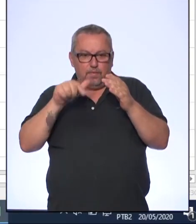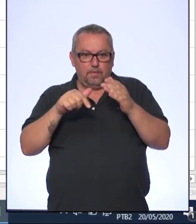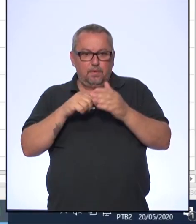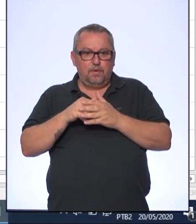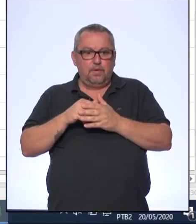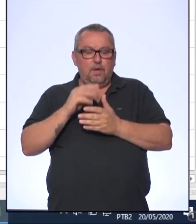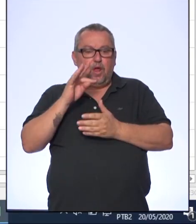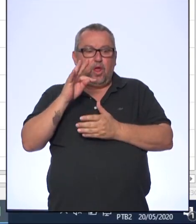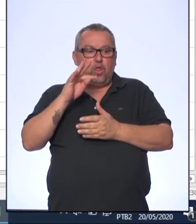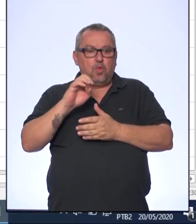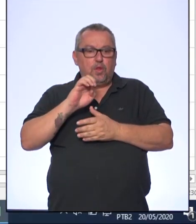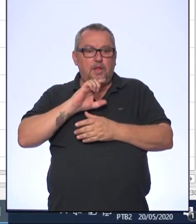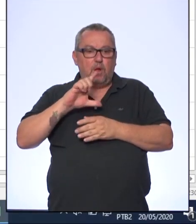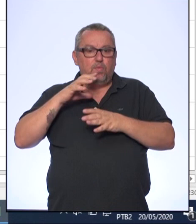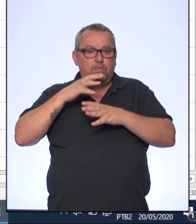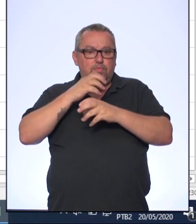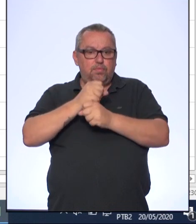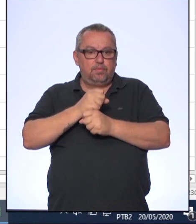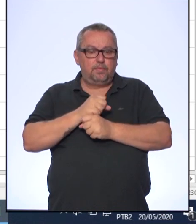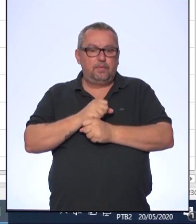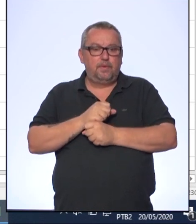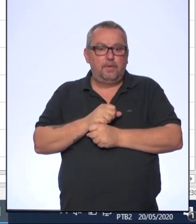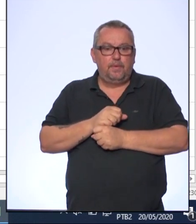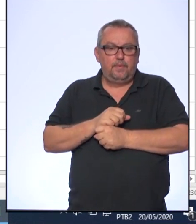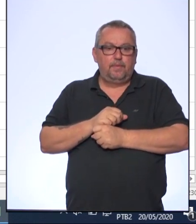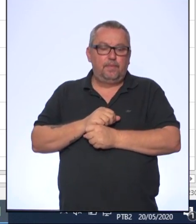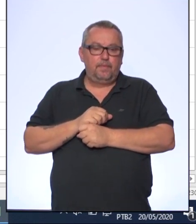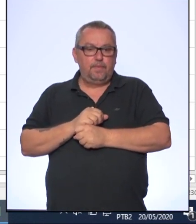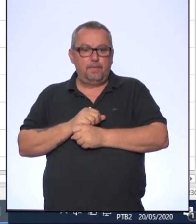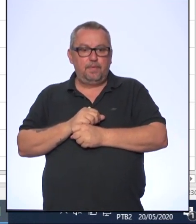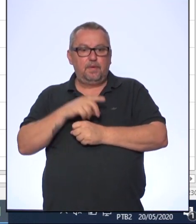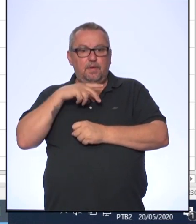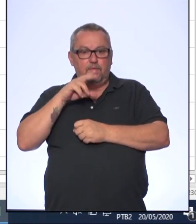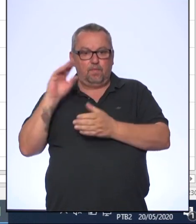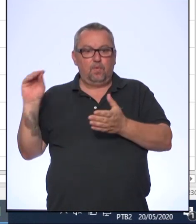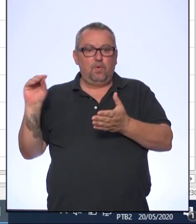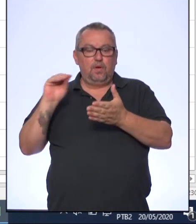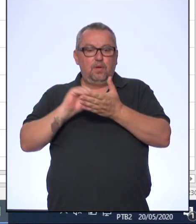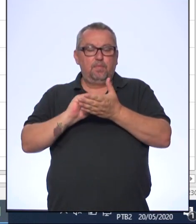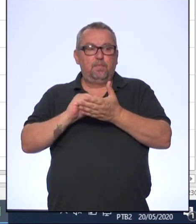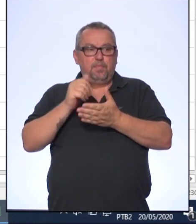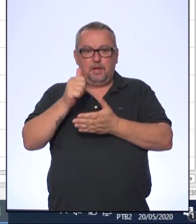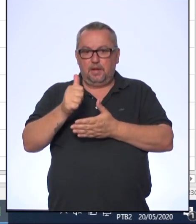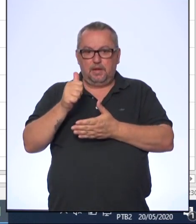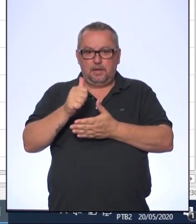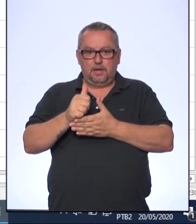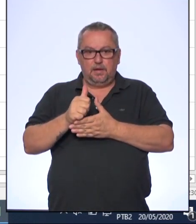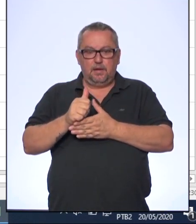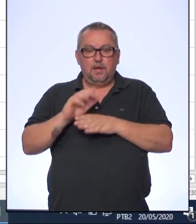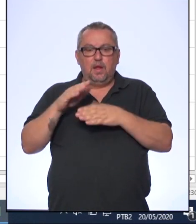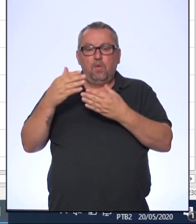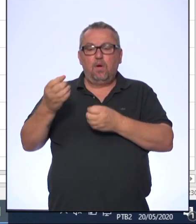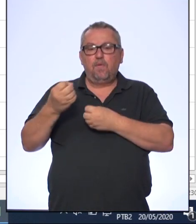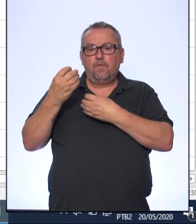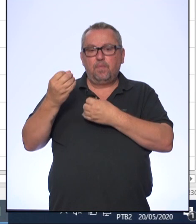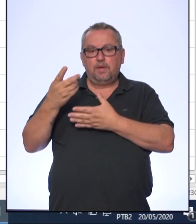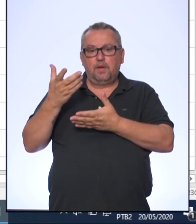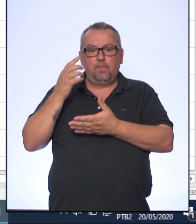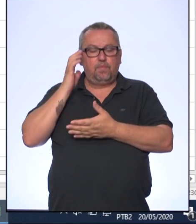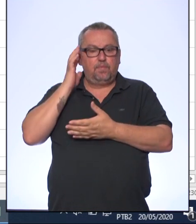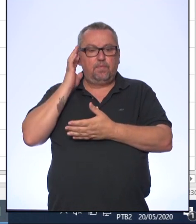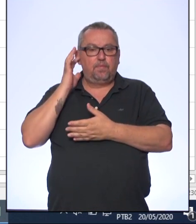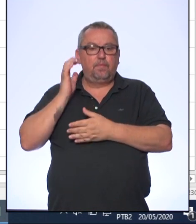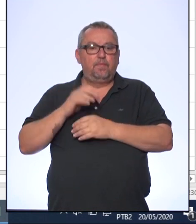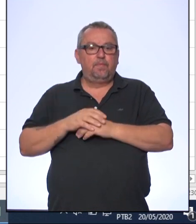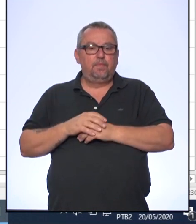total. Então, se vocês olharem ali, ó, tá o total que eu vou colocar. Beleza. Que dados eu vou colocar aqui? Os dados que eu